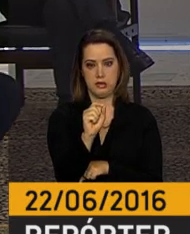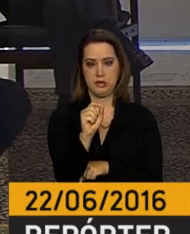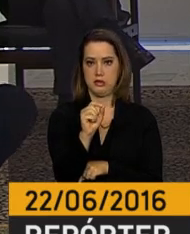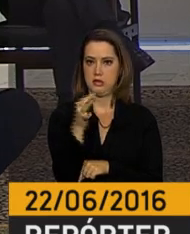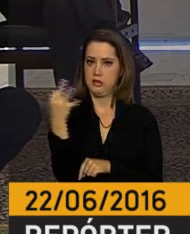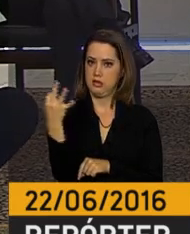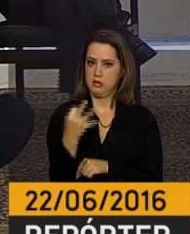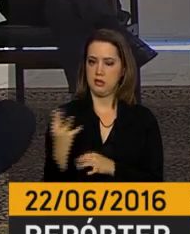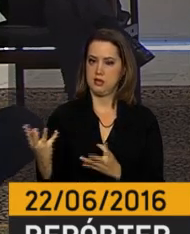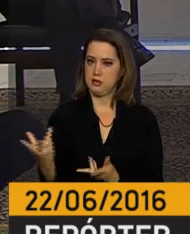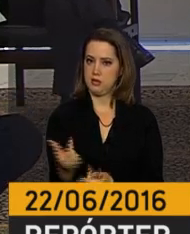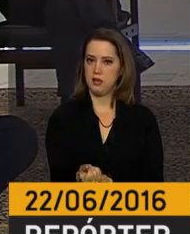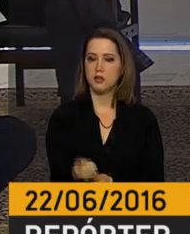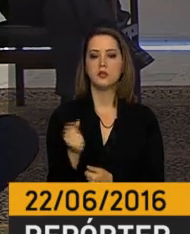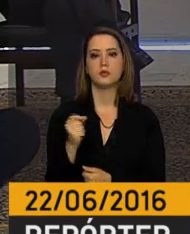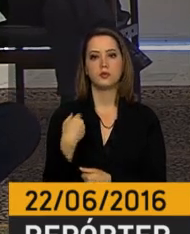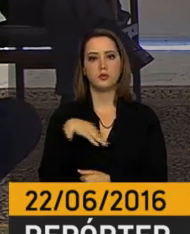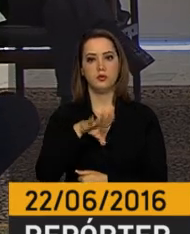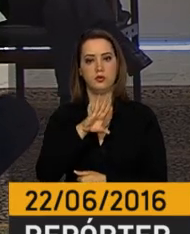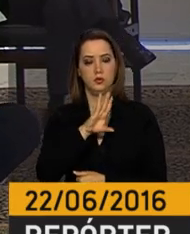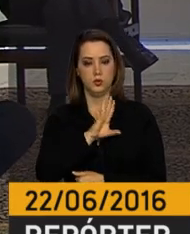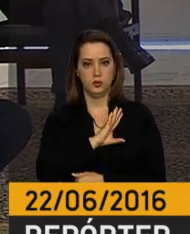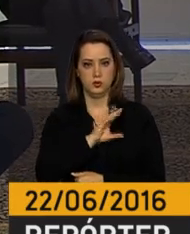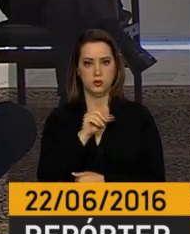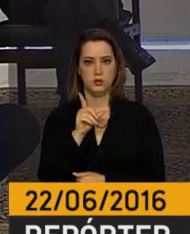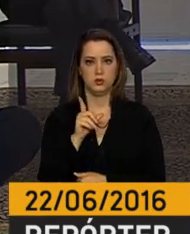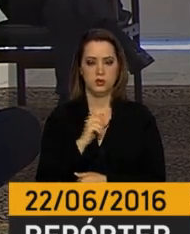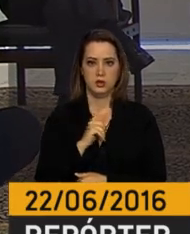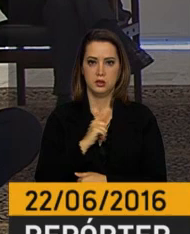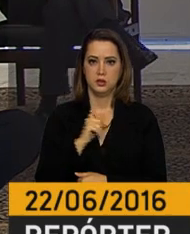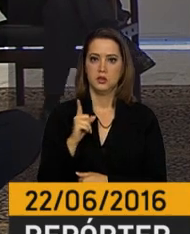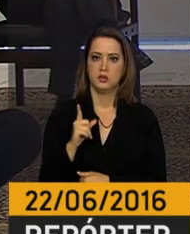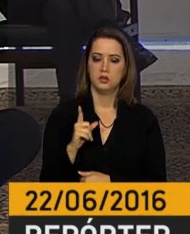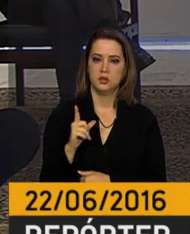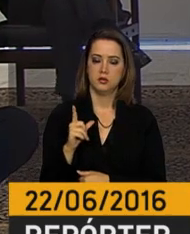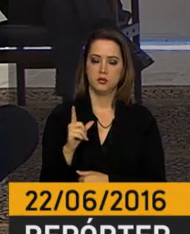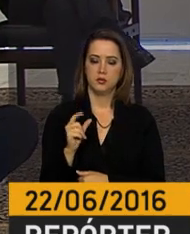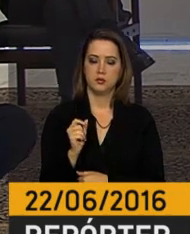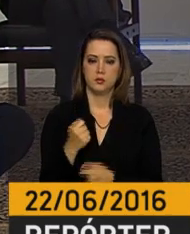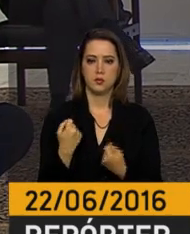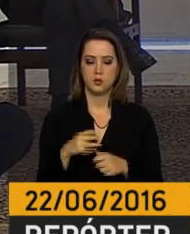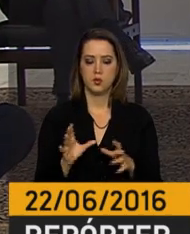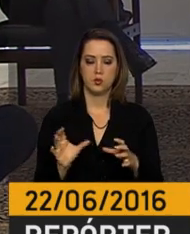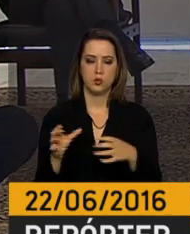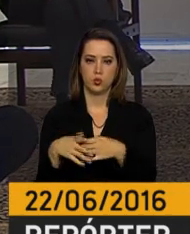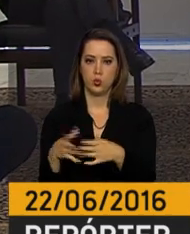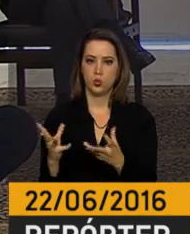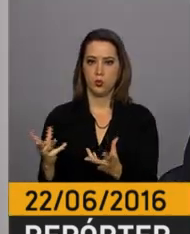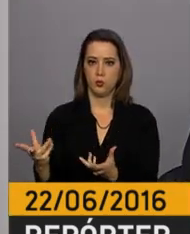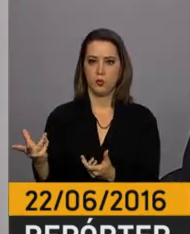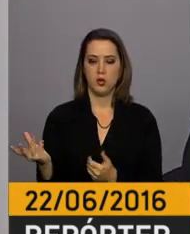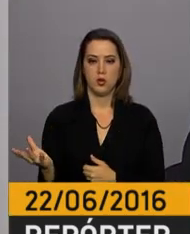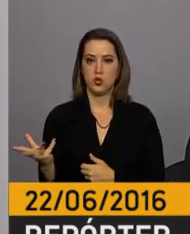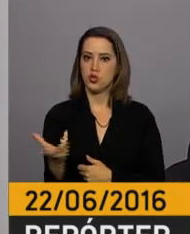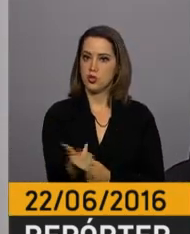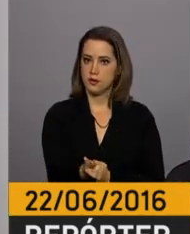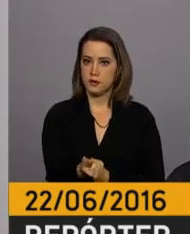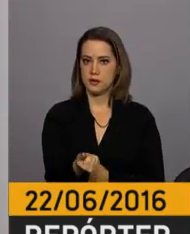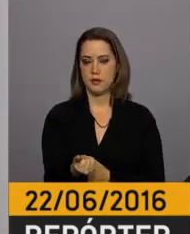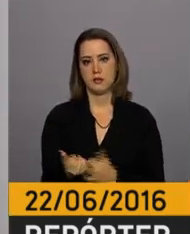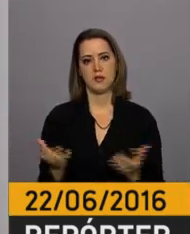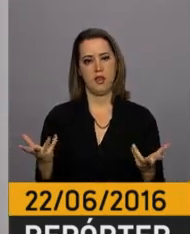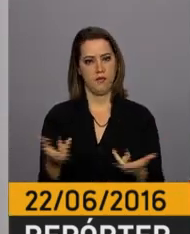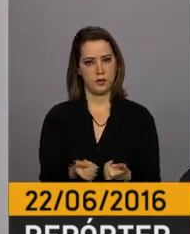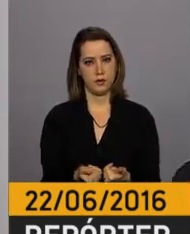estamos licenciados para que não haja conflito entre a eficiência e a eficiência mas é um momento de grande inspiração falar